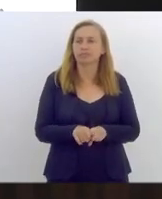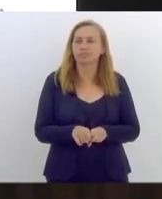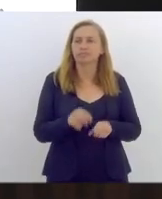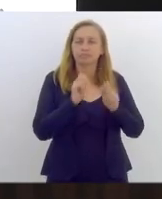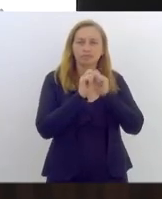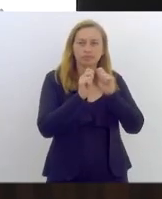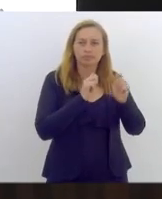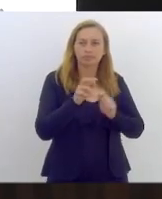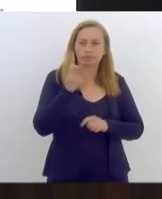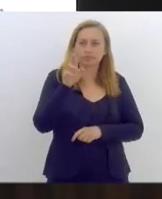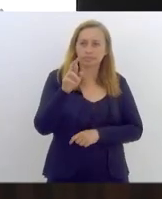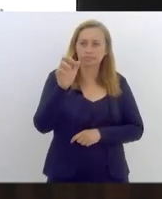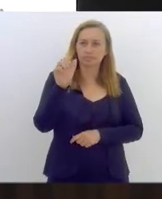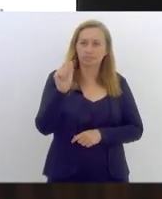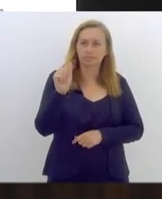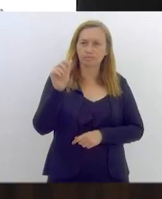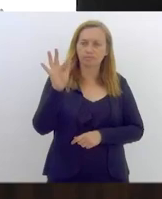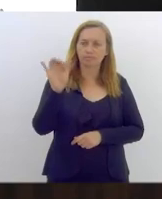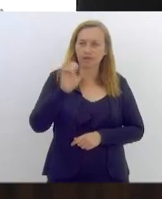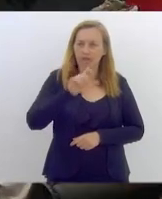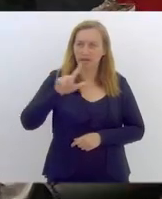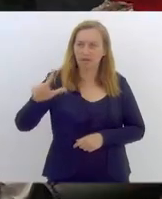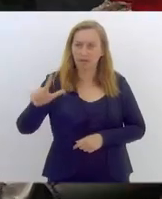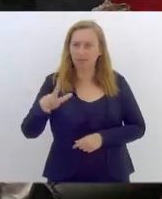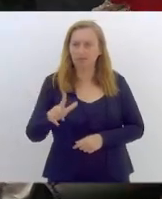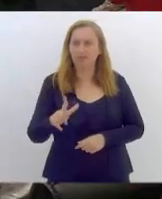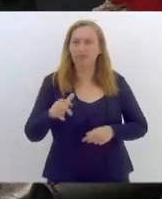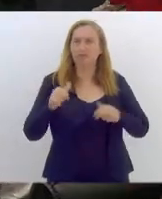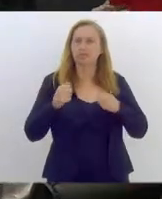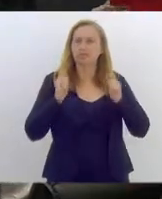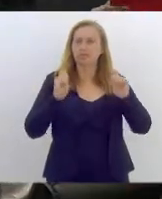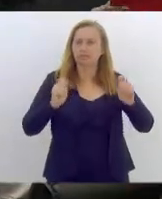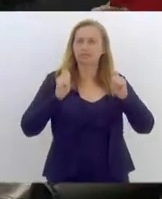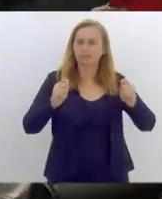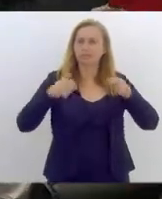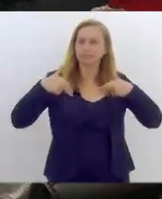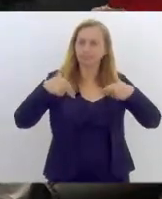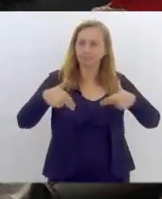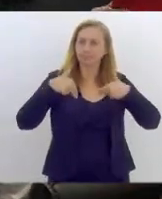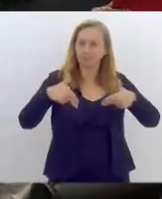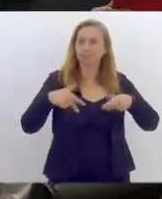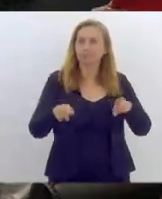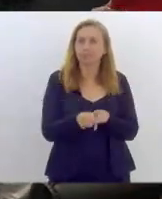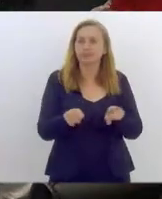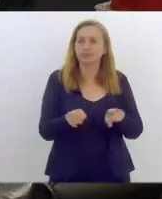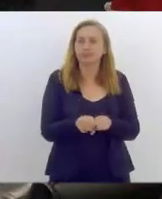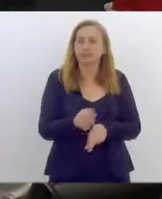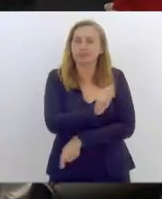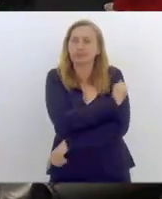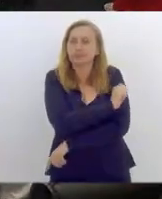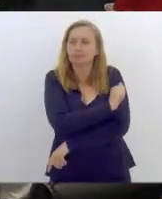jornalista Rafael Soares, jornalista, ativista, também foi aluno do Muniz Sodré.